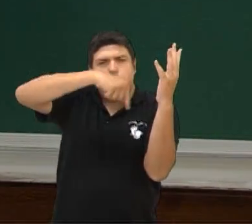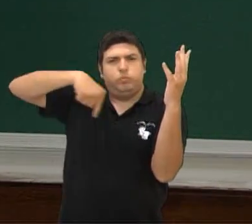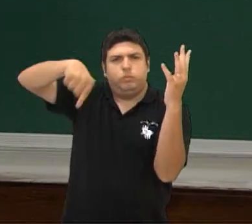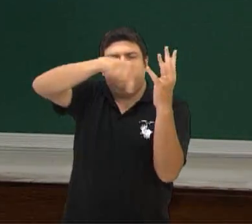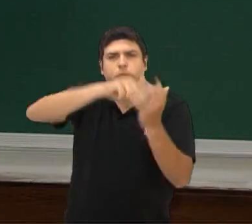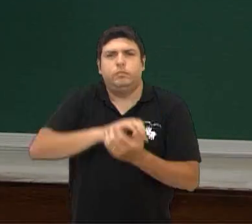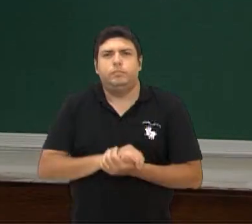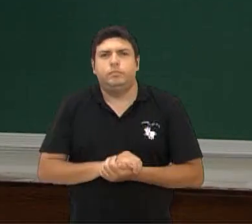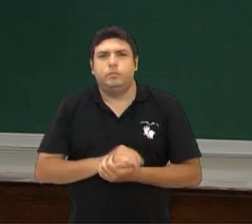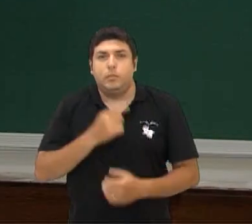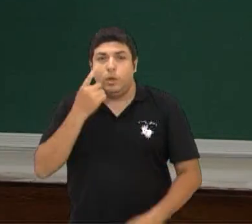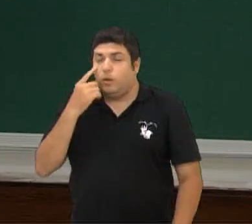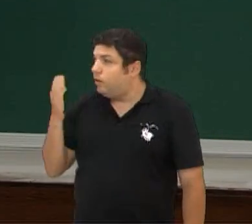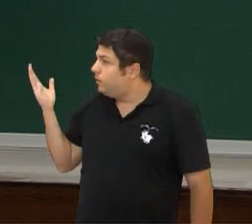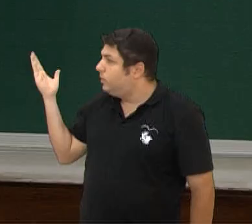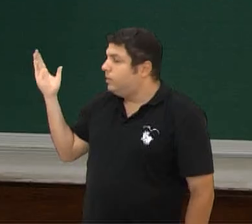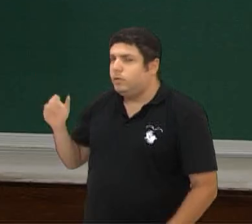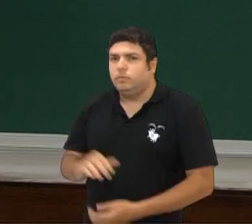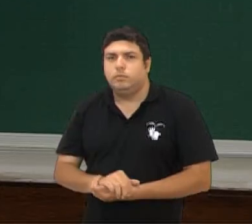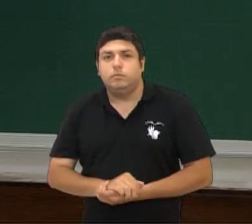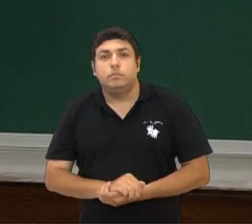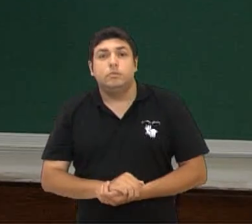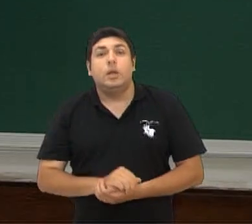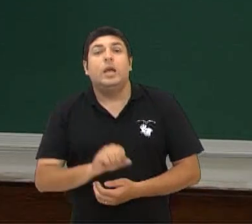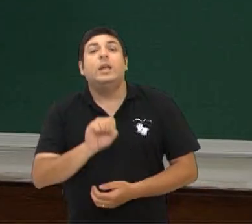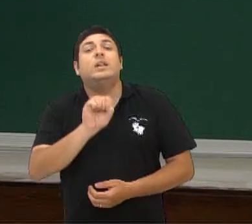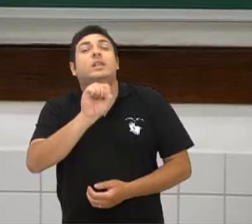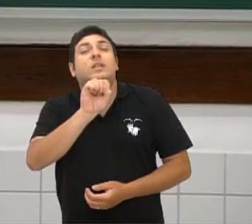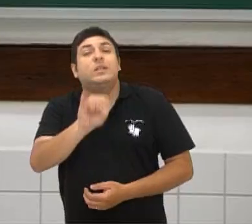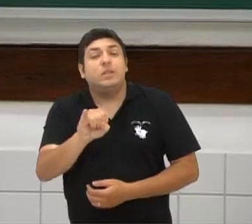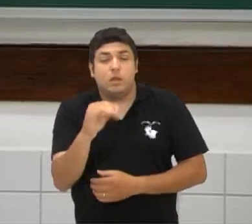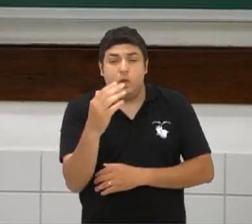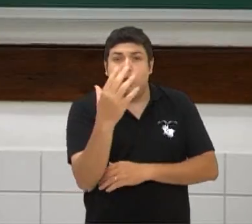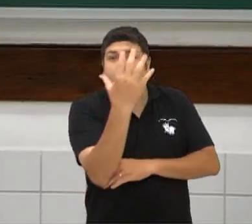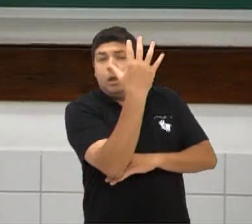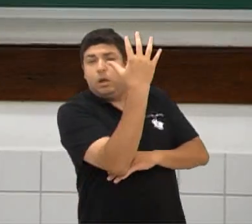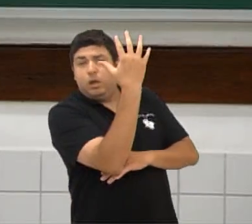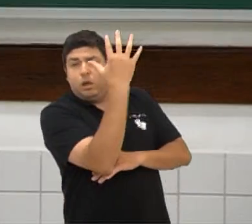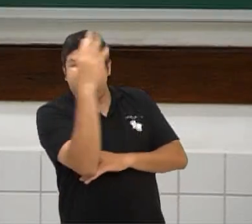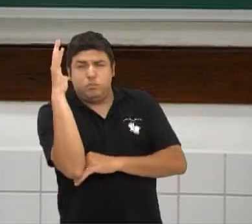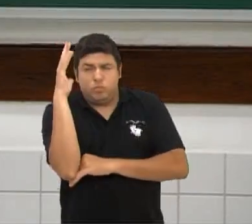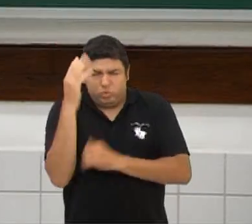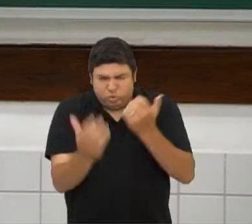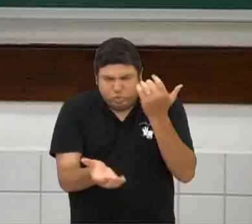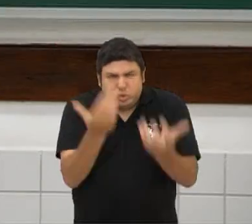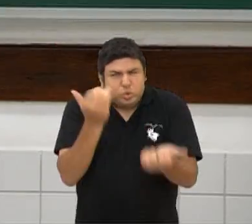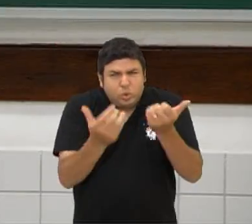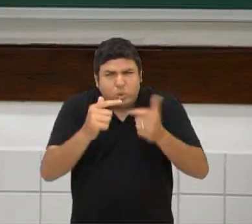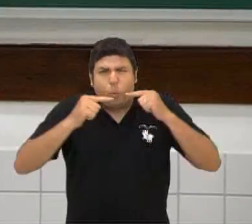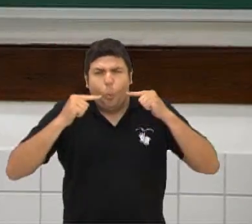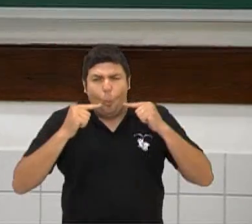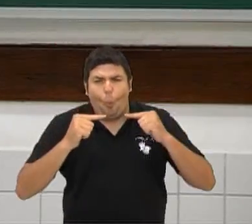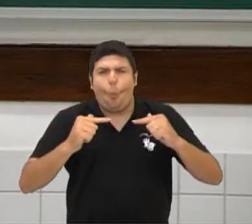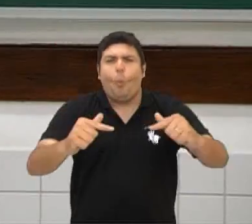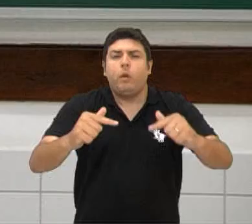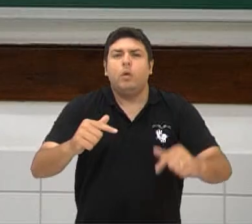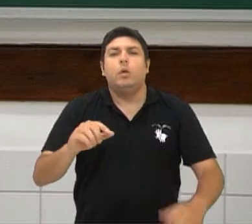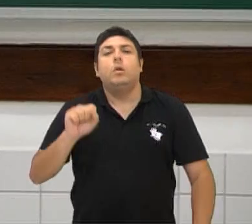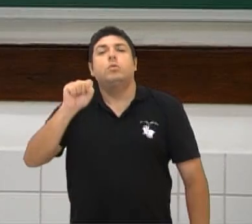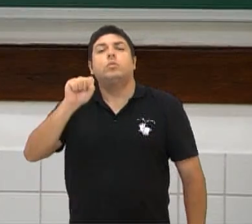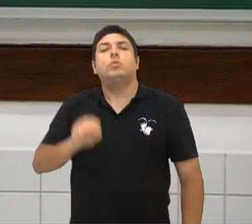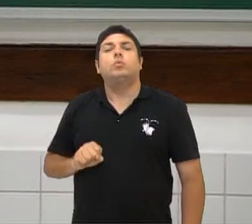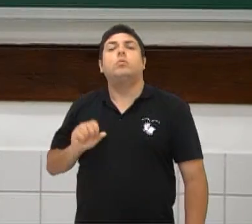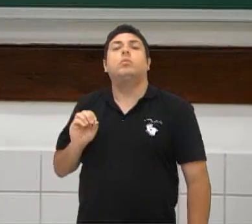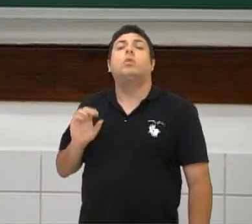gente. Sem a Amazônia, o Centro-Sul vira deserto. Se a gente olhar esse slide, o que ele está mostrando para a gente? Que a nossa região aqui do Paraná,